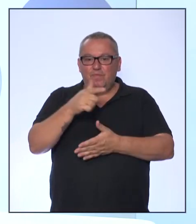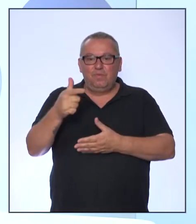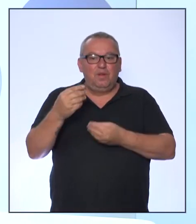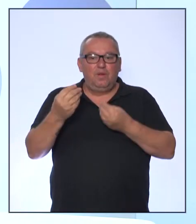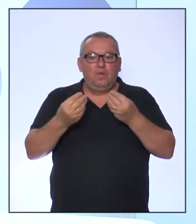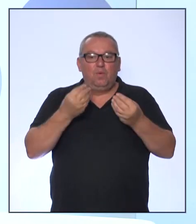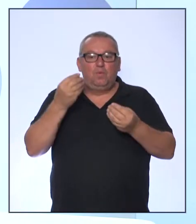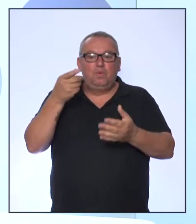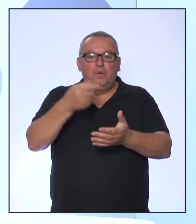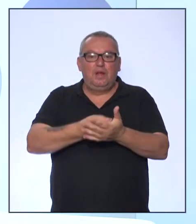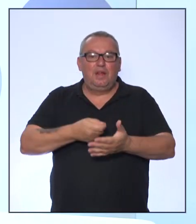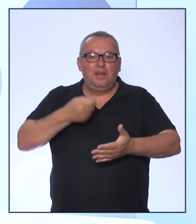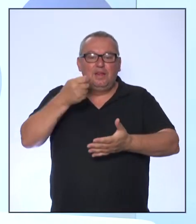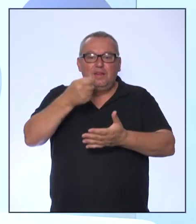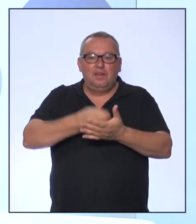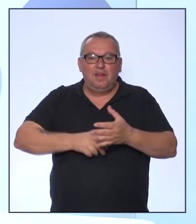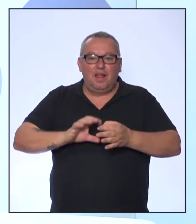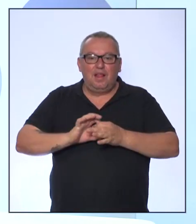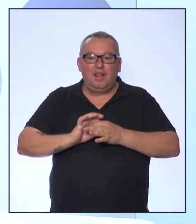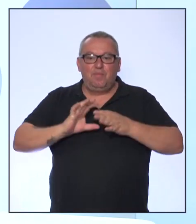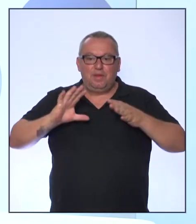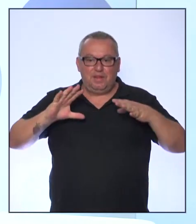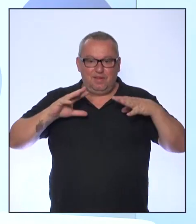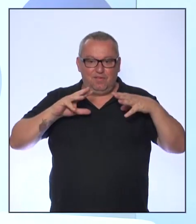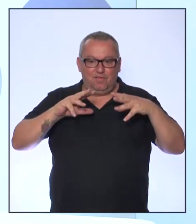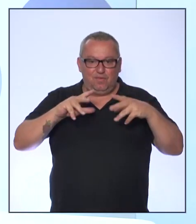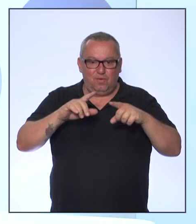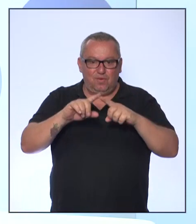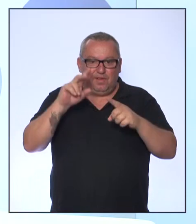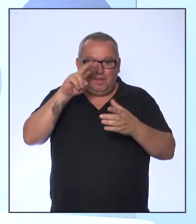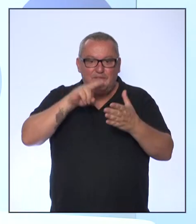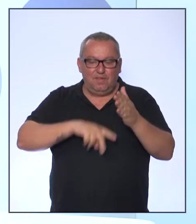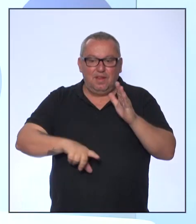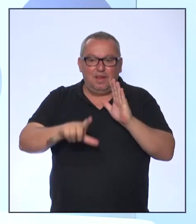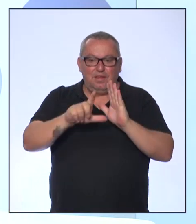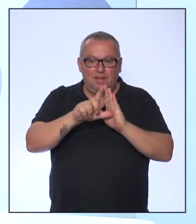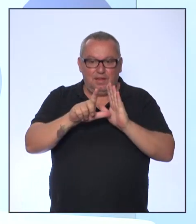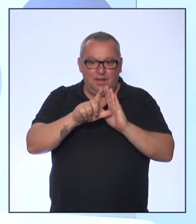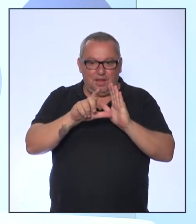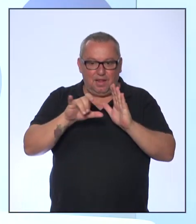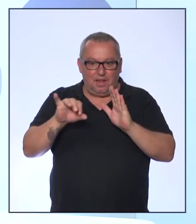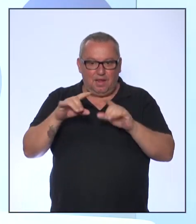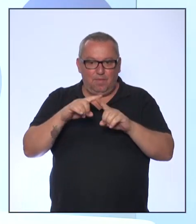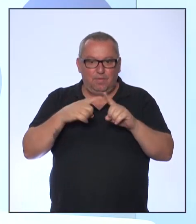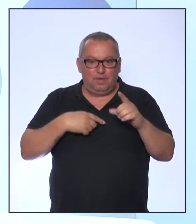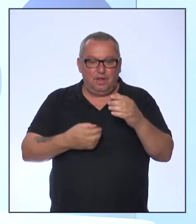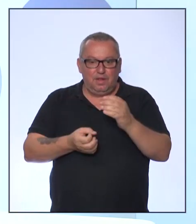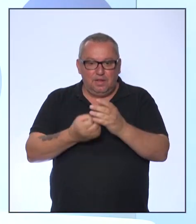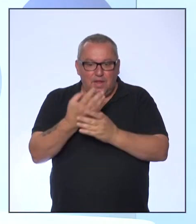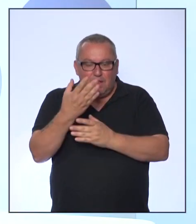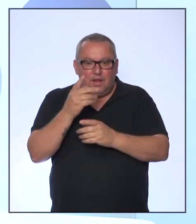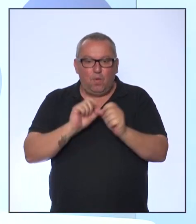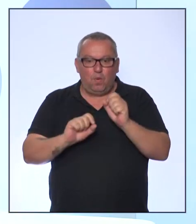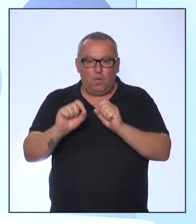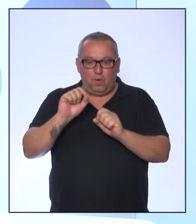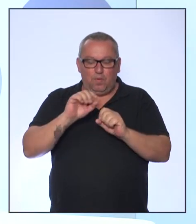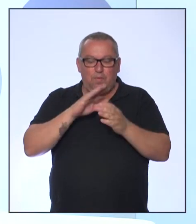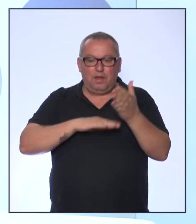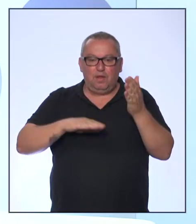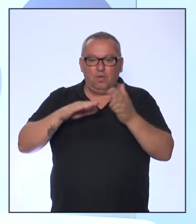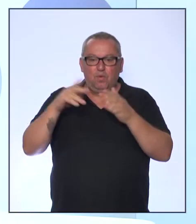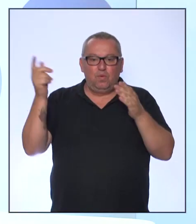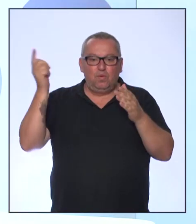como garantir a liberdade de todas sem considerar as leis. As leis, elas são importantes, elas são criadas até para para que